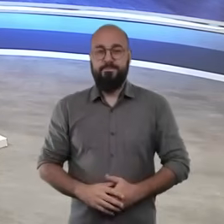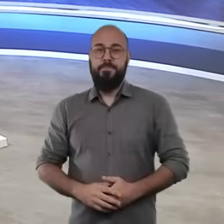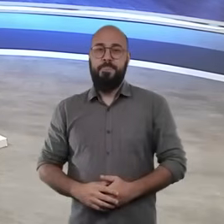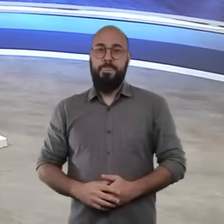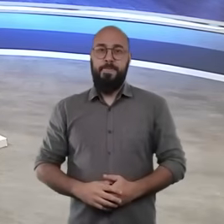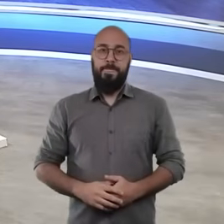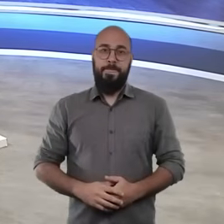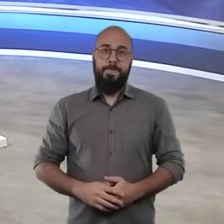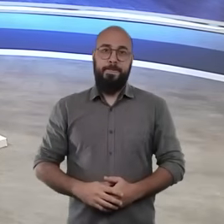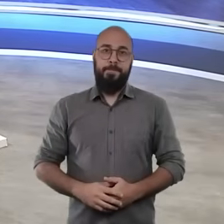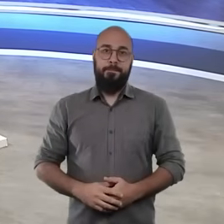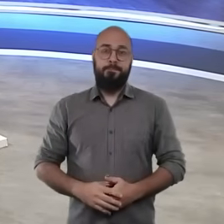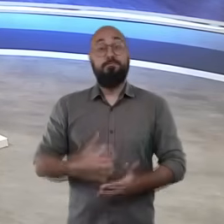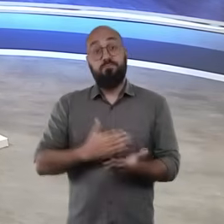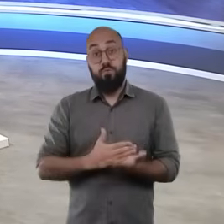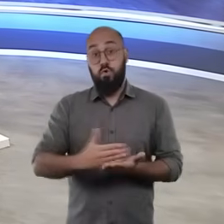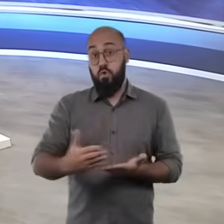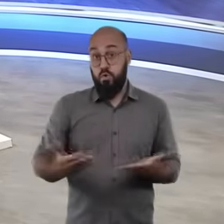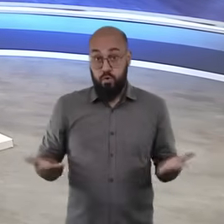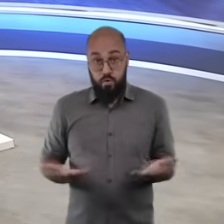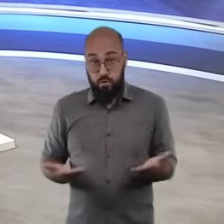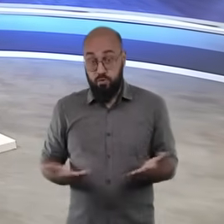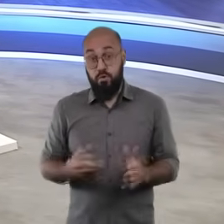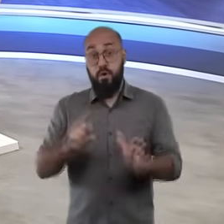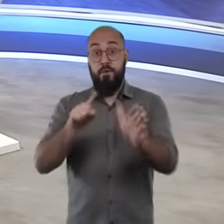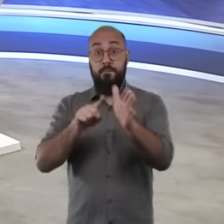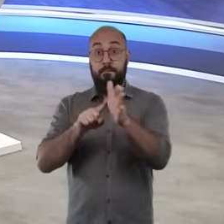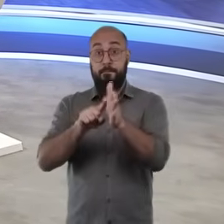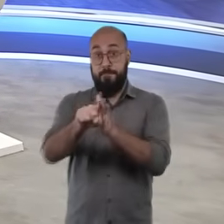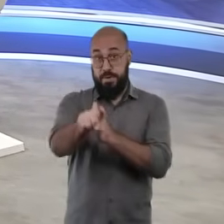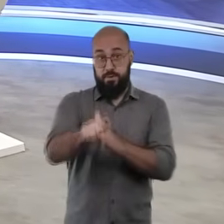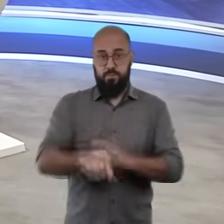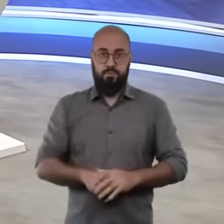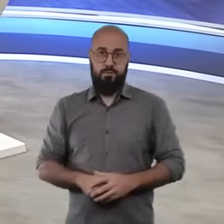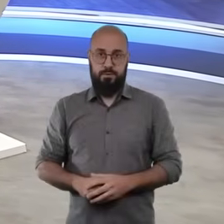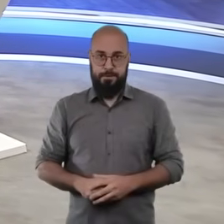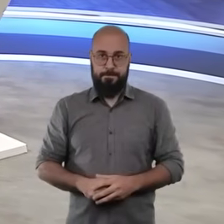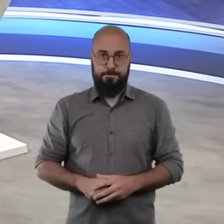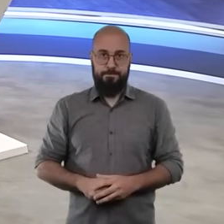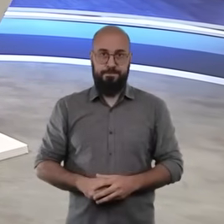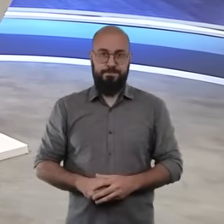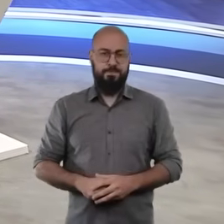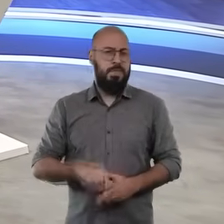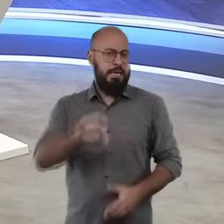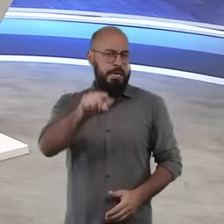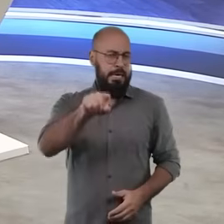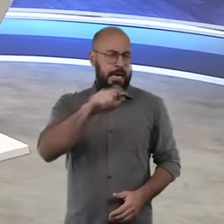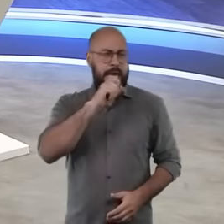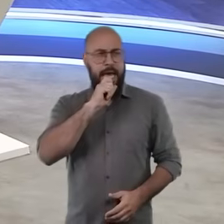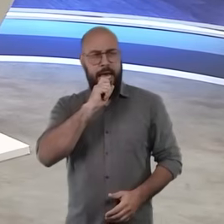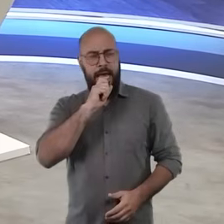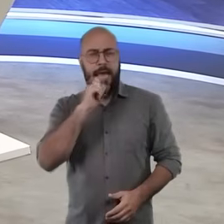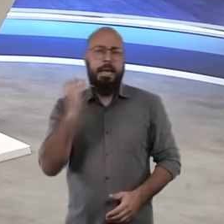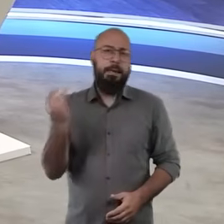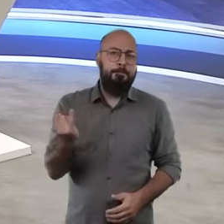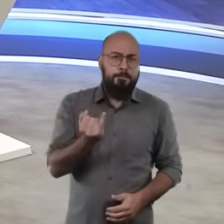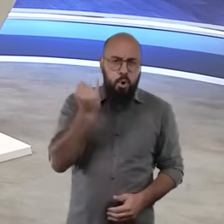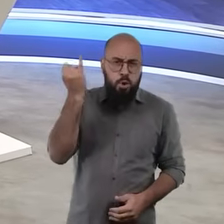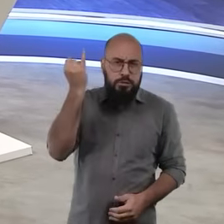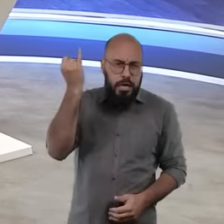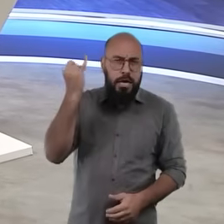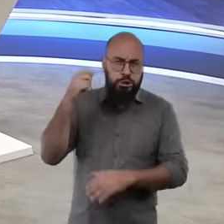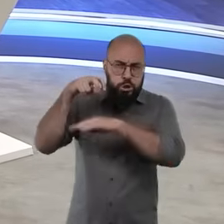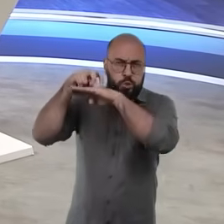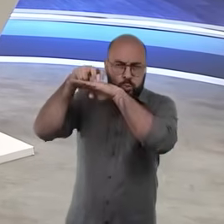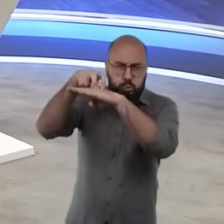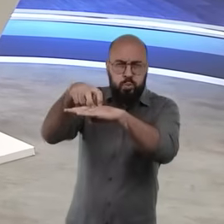programa fazendo para você uma pergunta. Quão importante é para você a segunda vinda